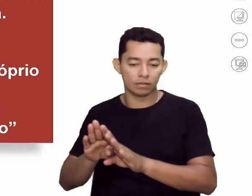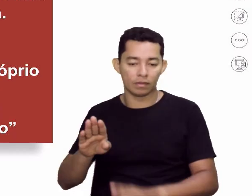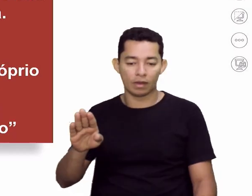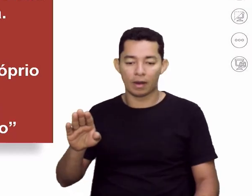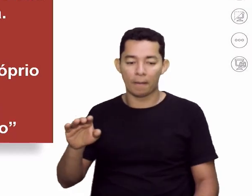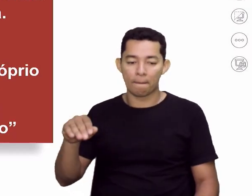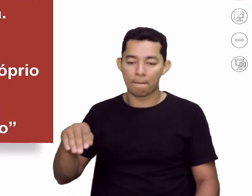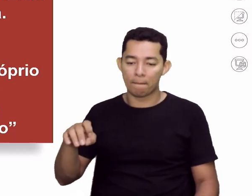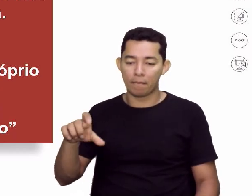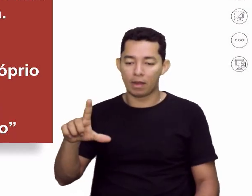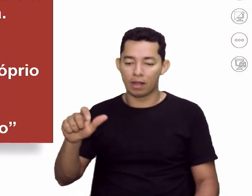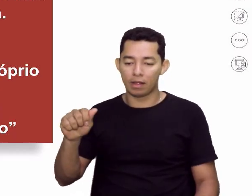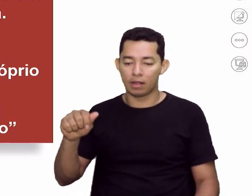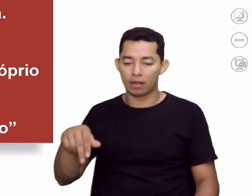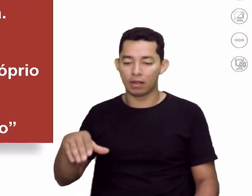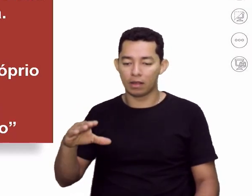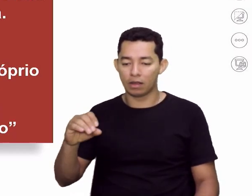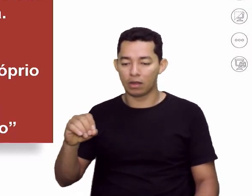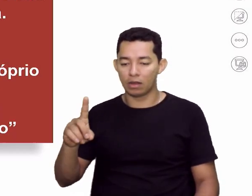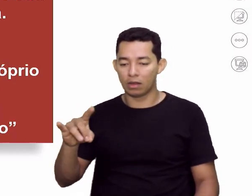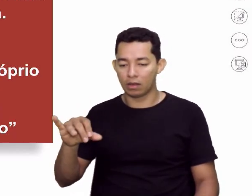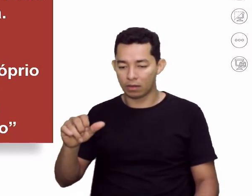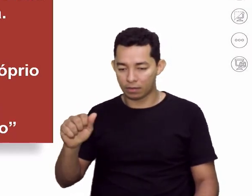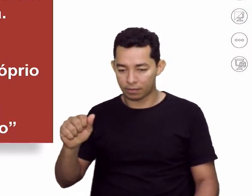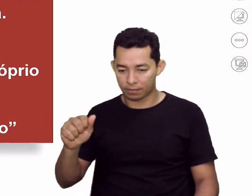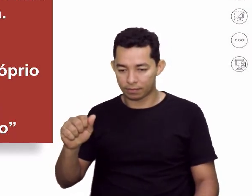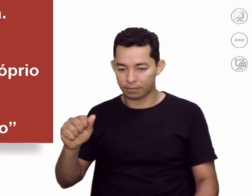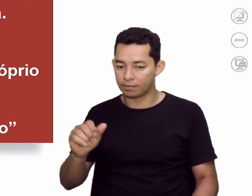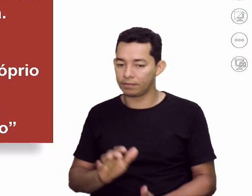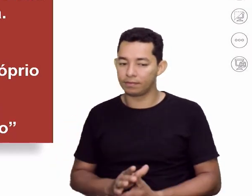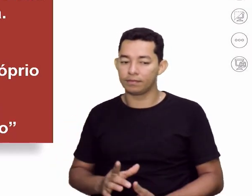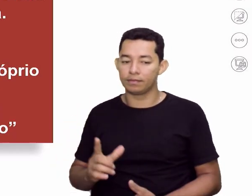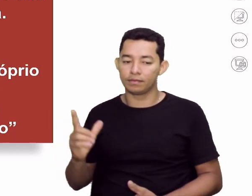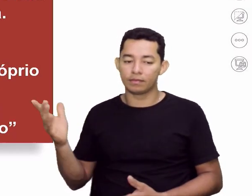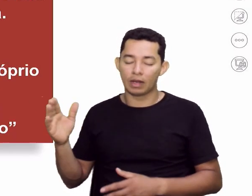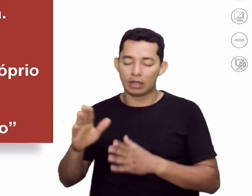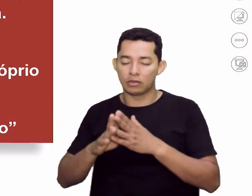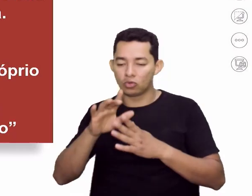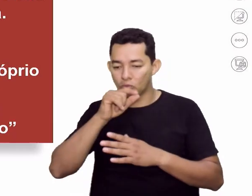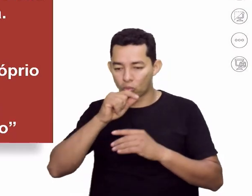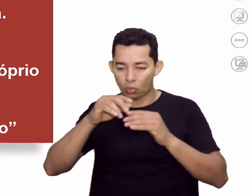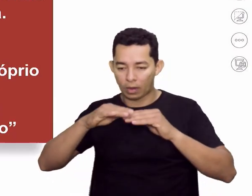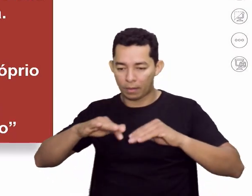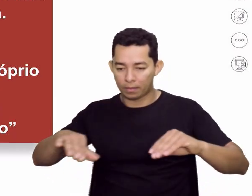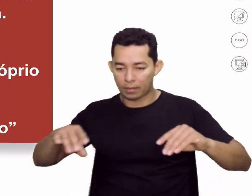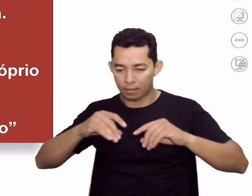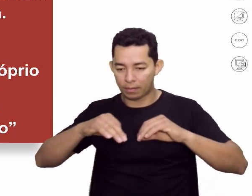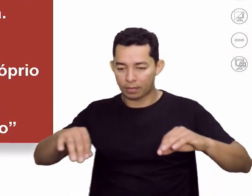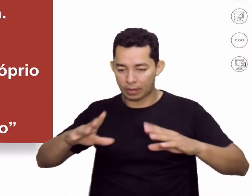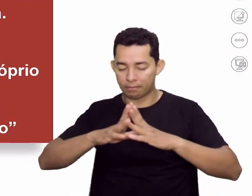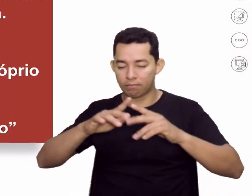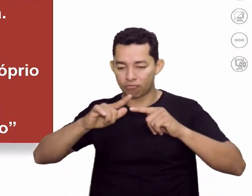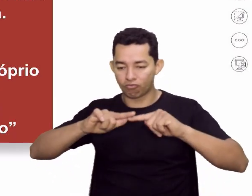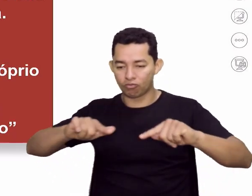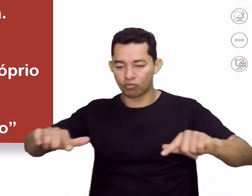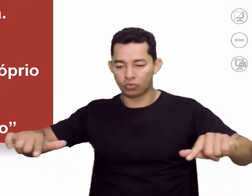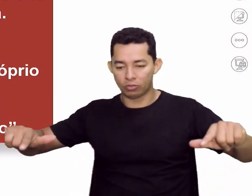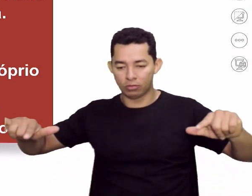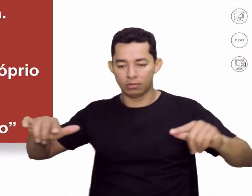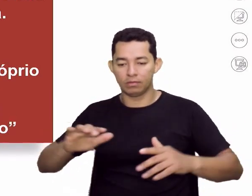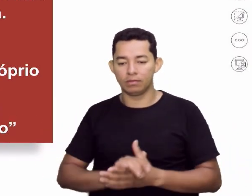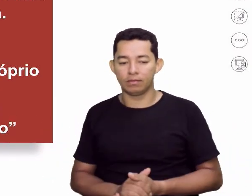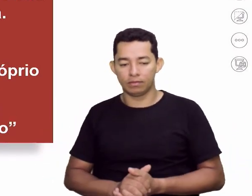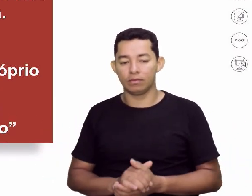né, em que você está vendo aí, ó, a praia meio deserta, né, toda